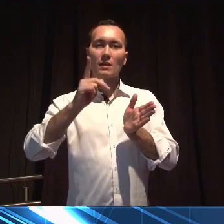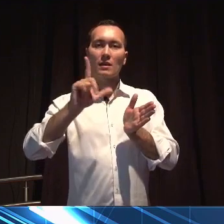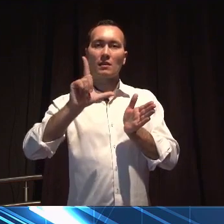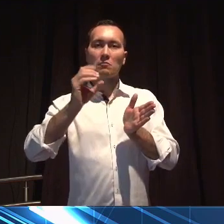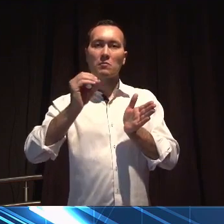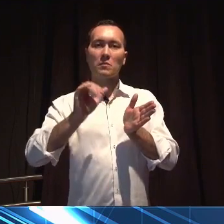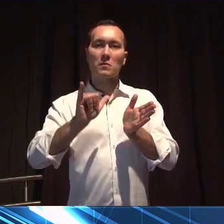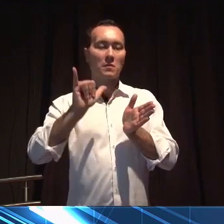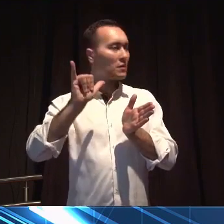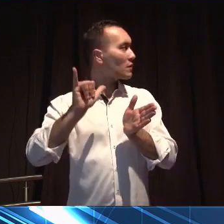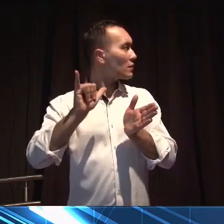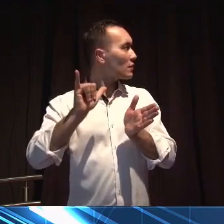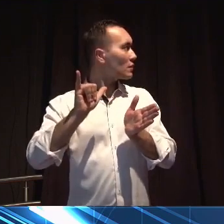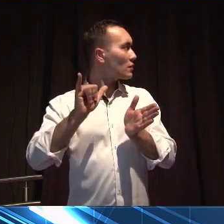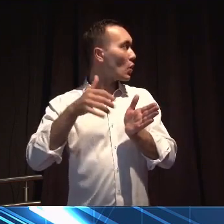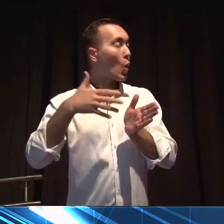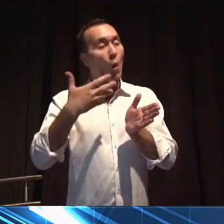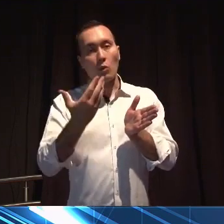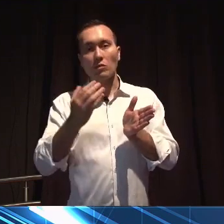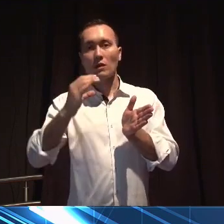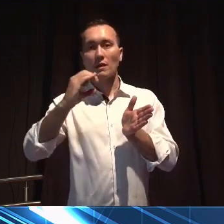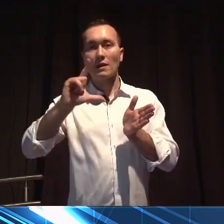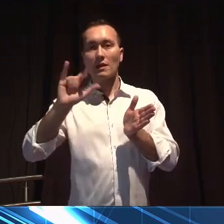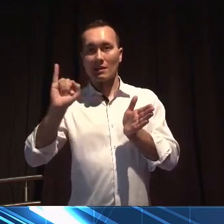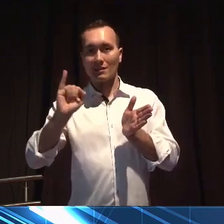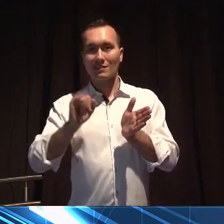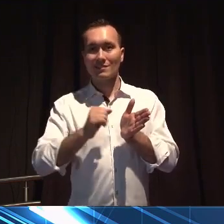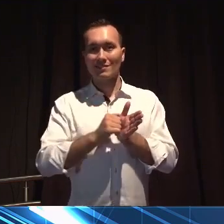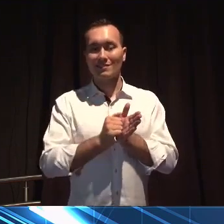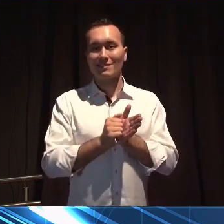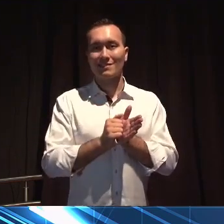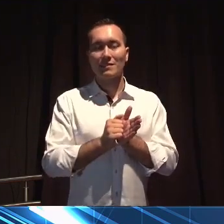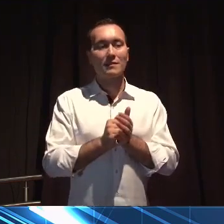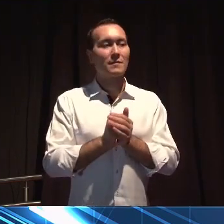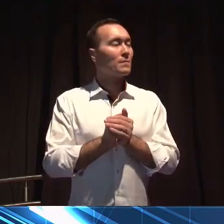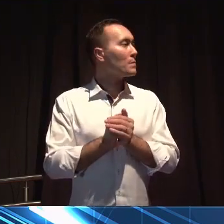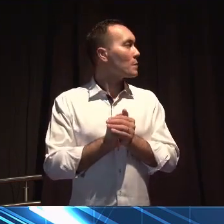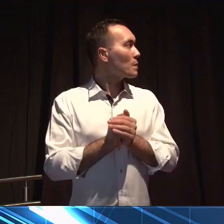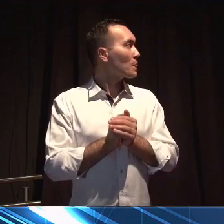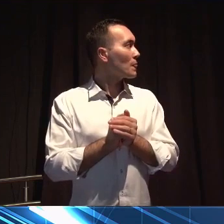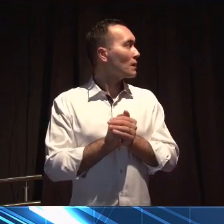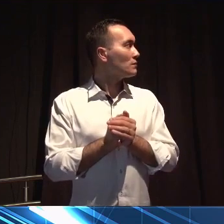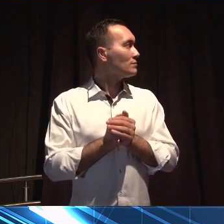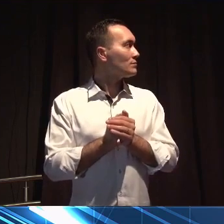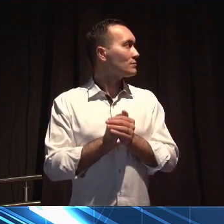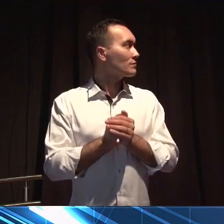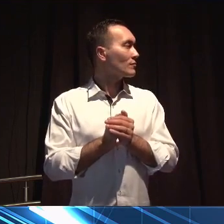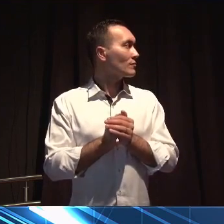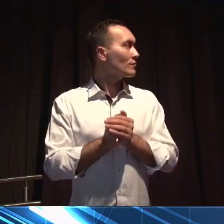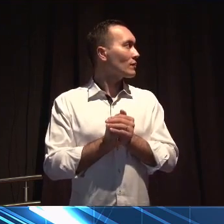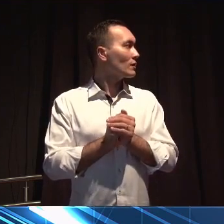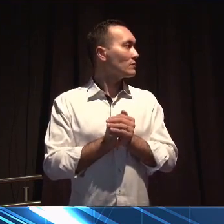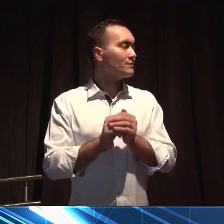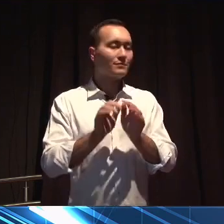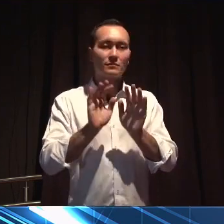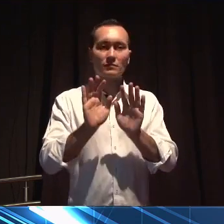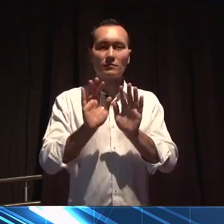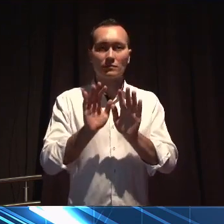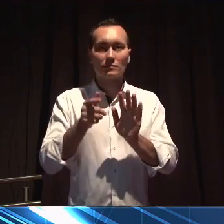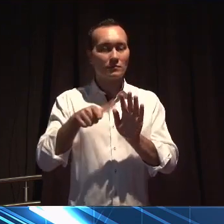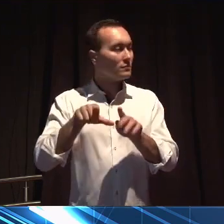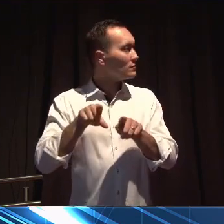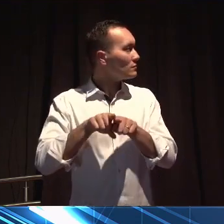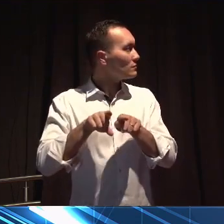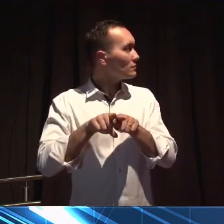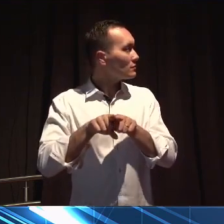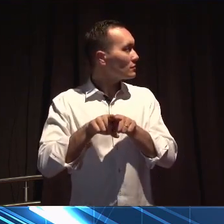para Linux, Windows e tal. E depois tem o serviço de Lifecycle Management, que é basicamente